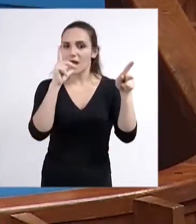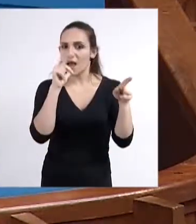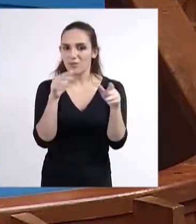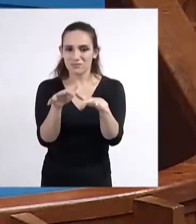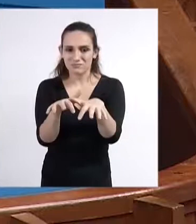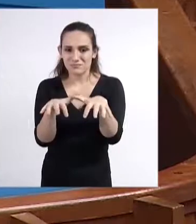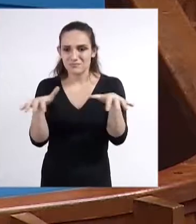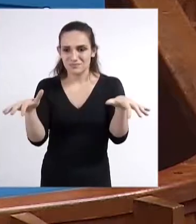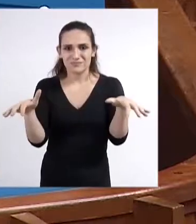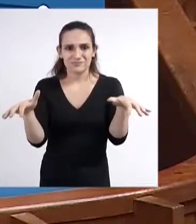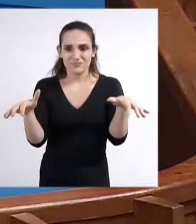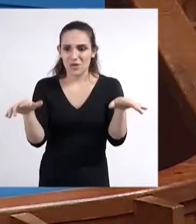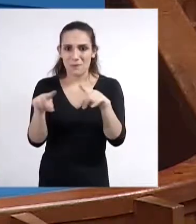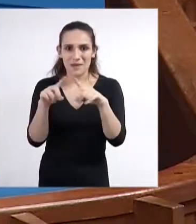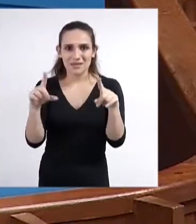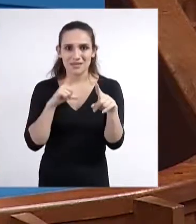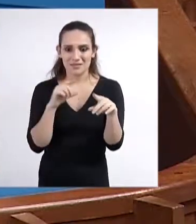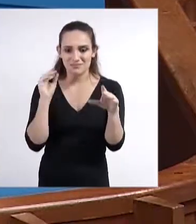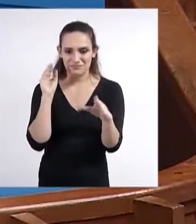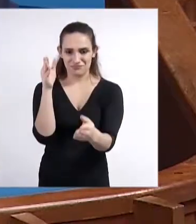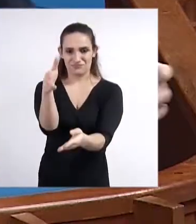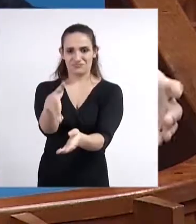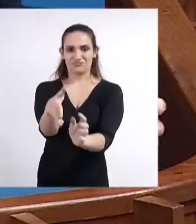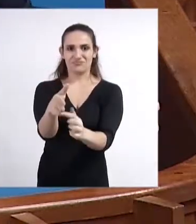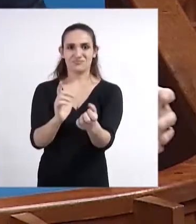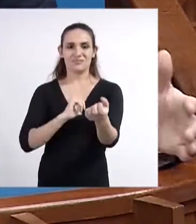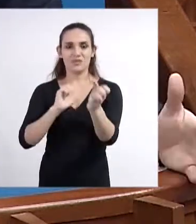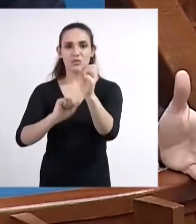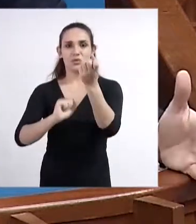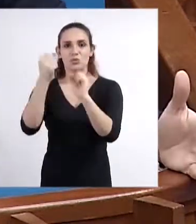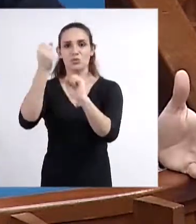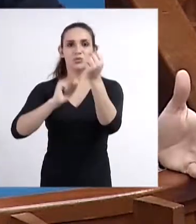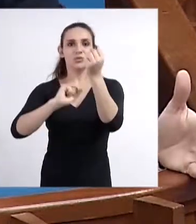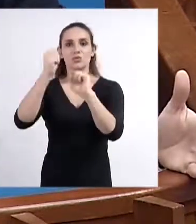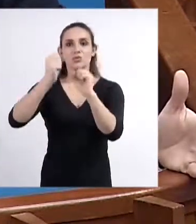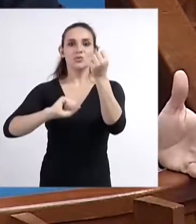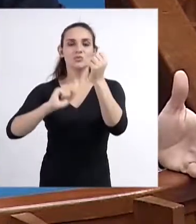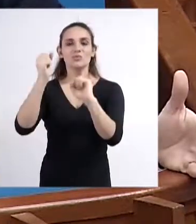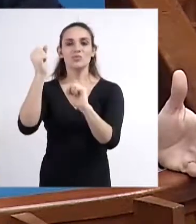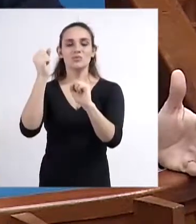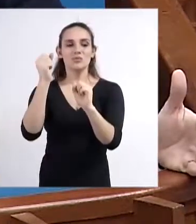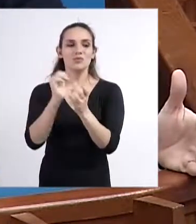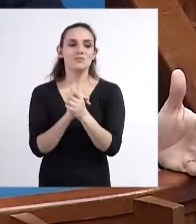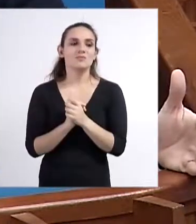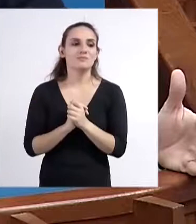uma usina ela está dentro de uma divisa